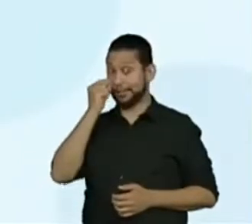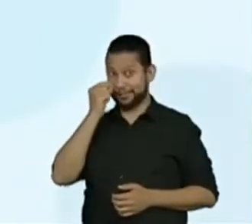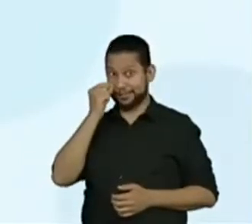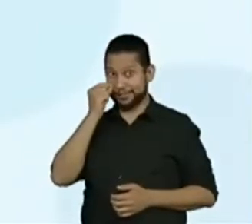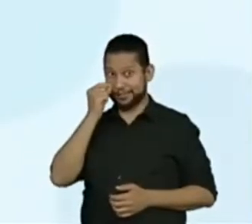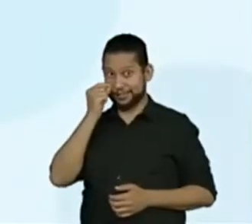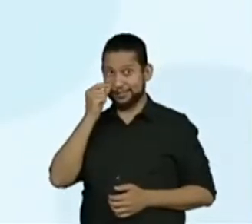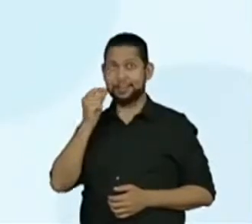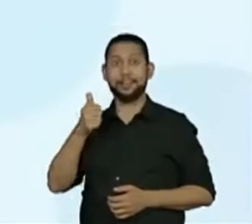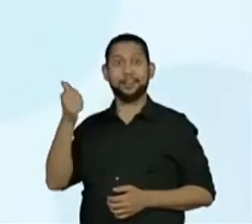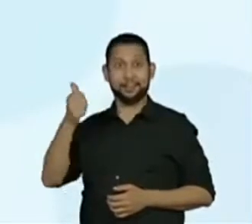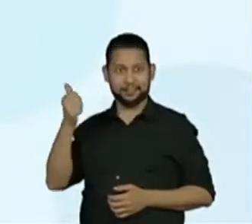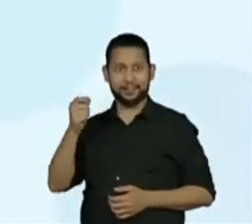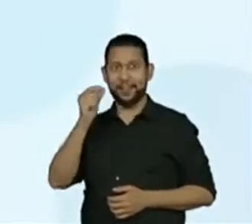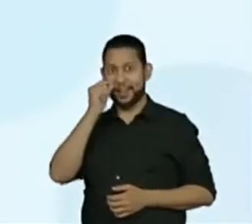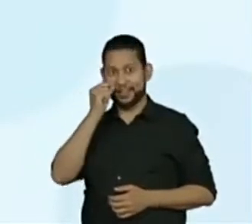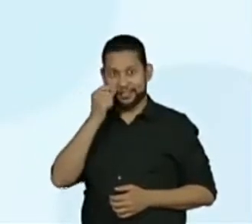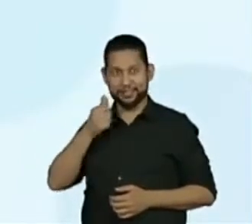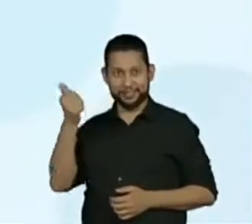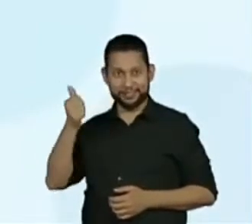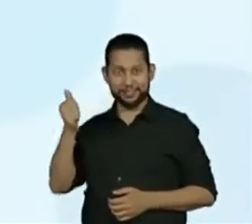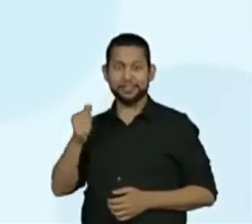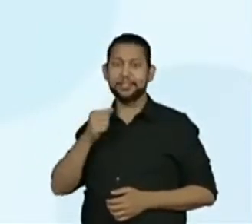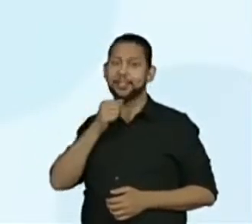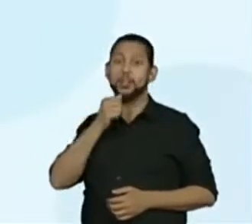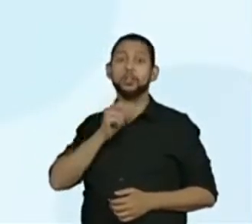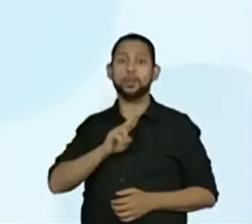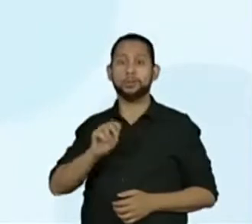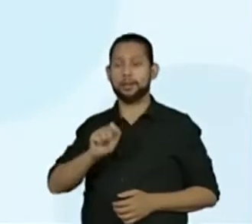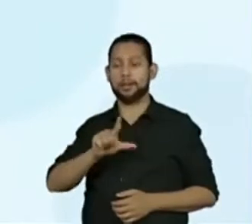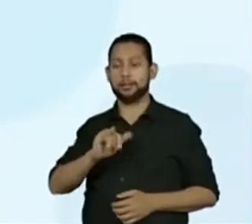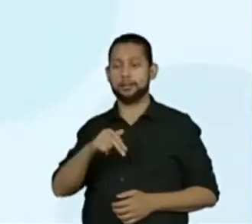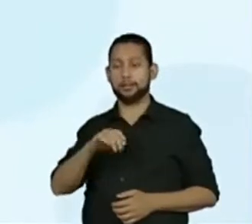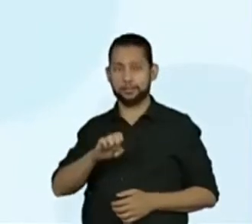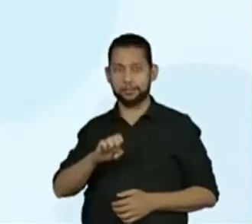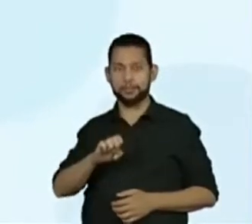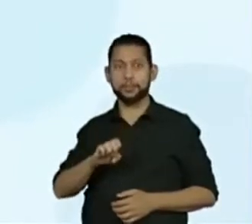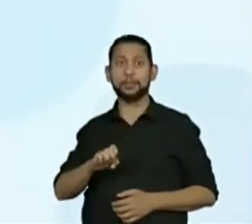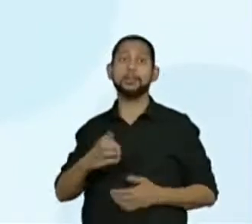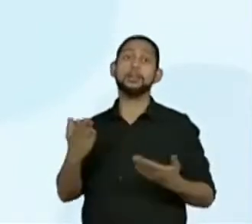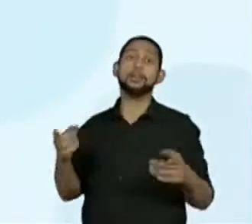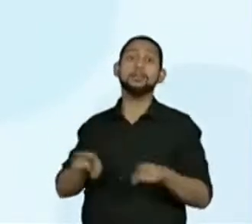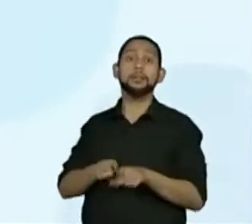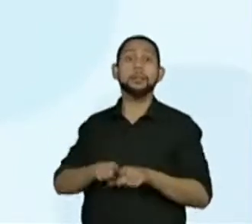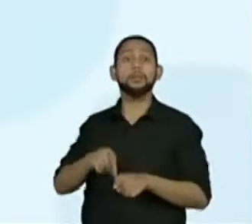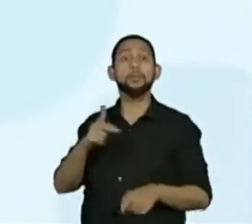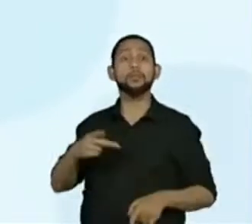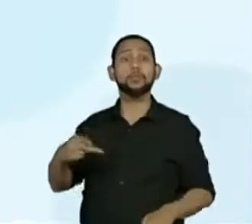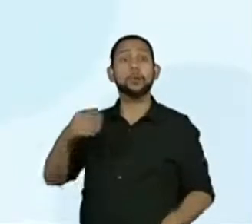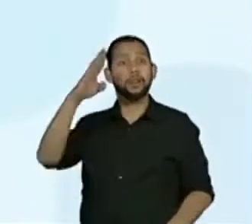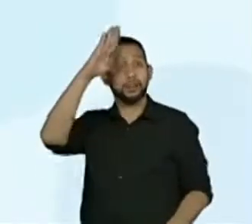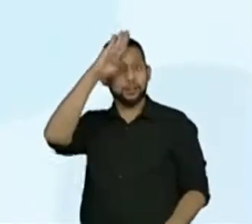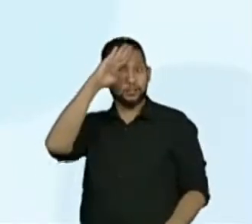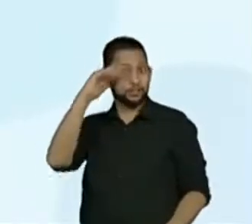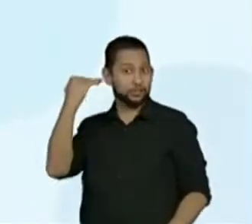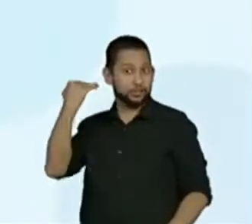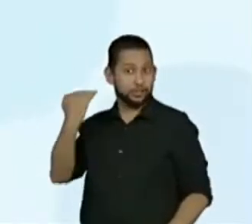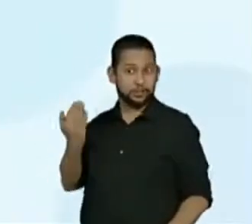não coloquei o gato ela até brincou Professor ali aliny Gatto e a professora Regiane Taveira